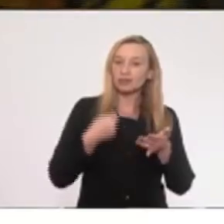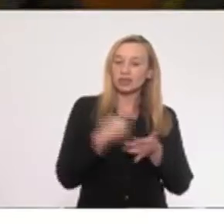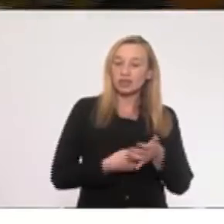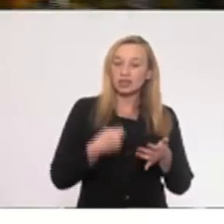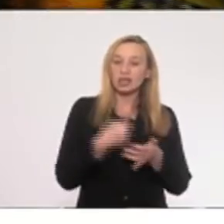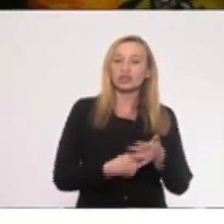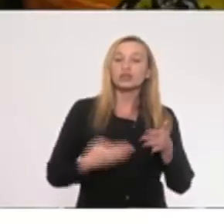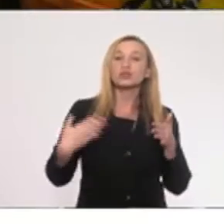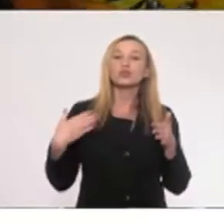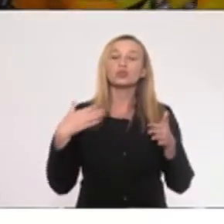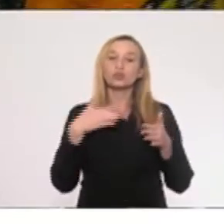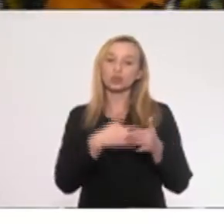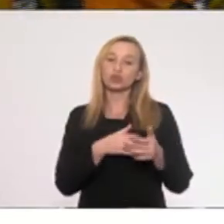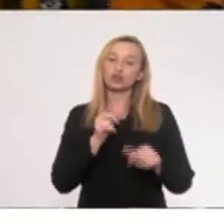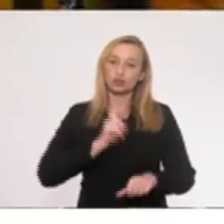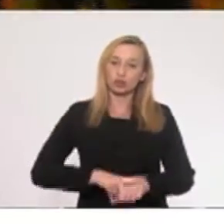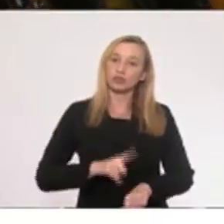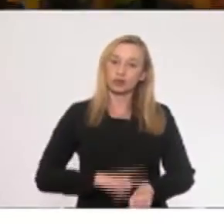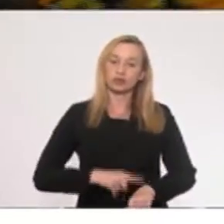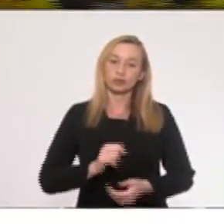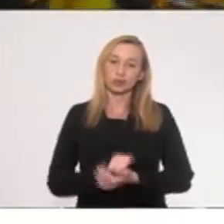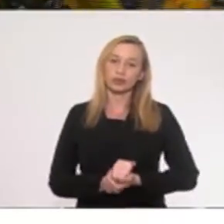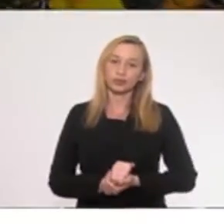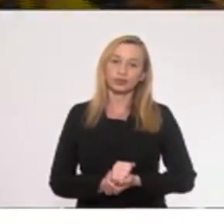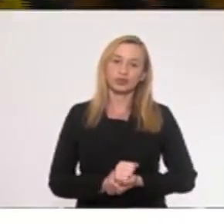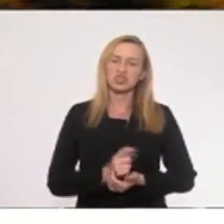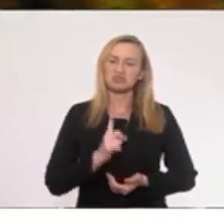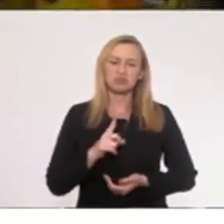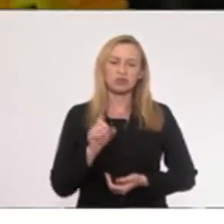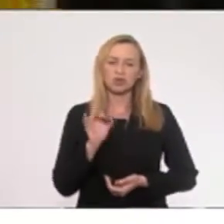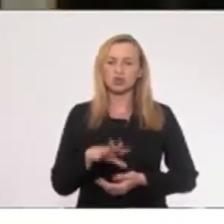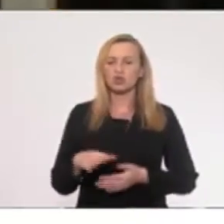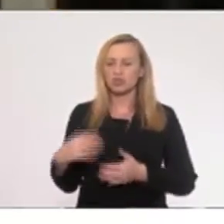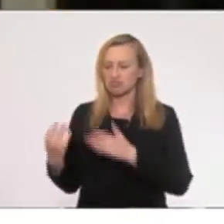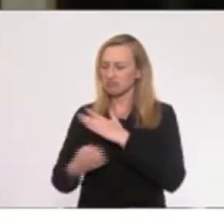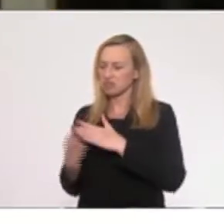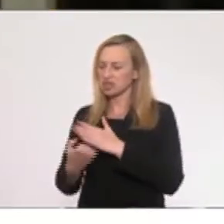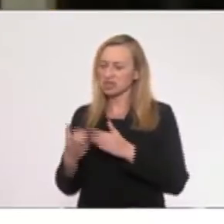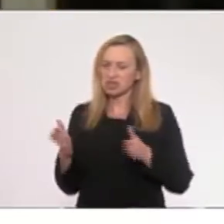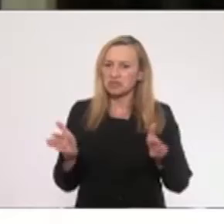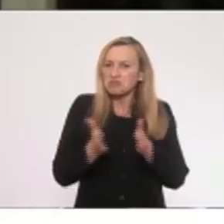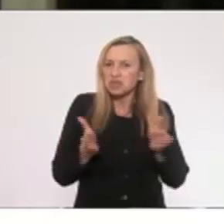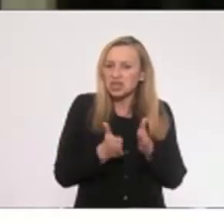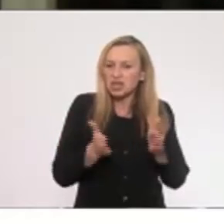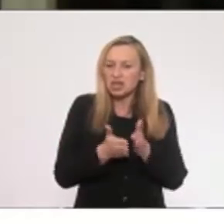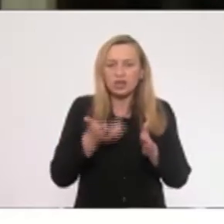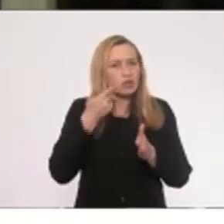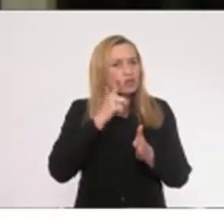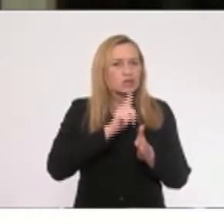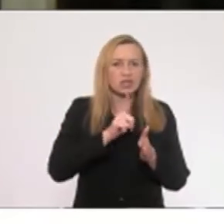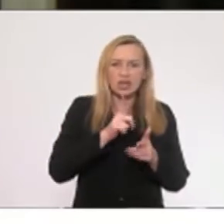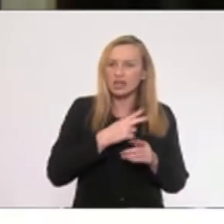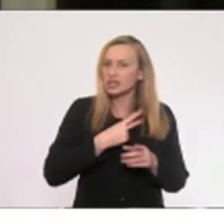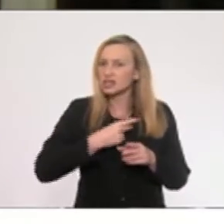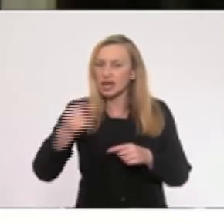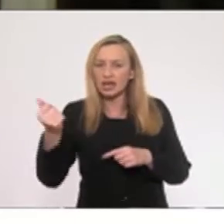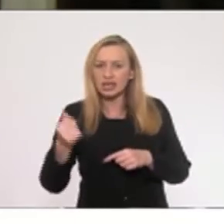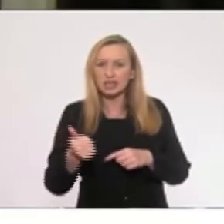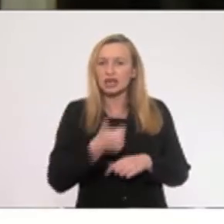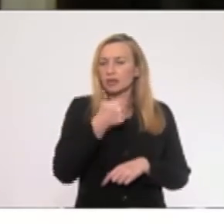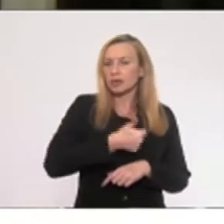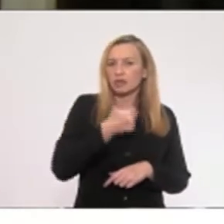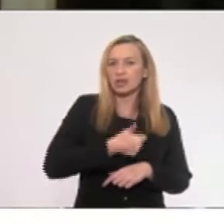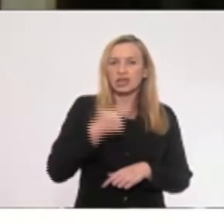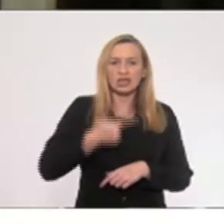das instâncias. E não são as empresas pequenas que conseguem sair da primeira para a segunda, para o